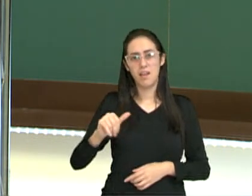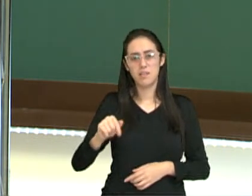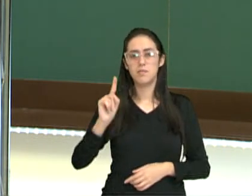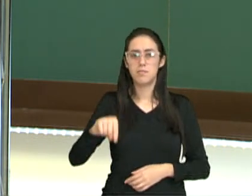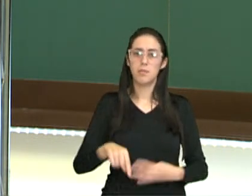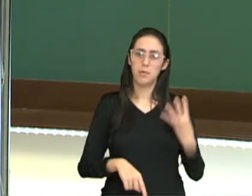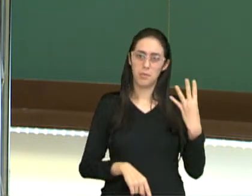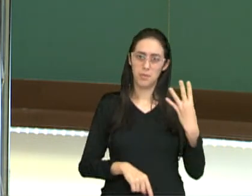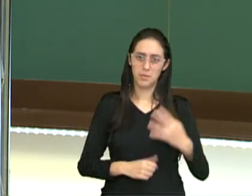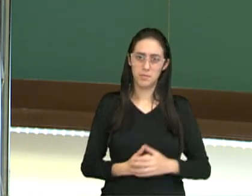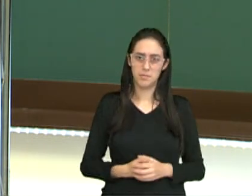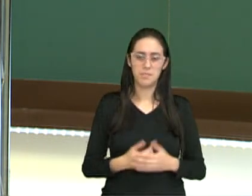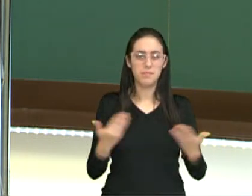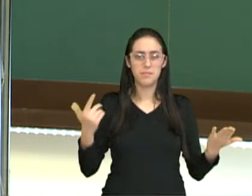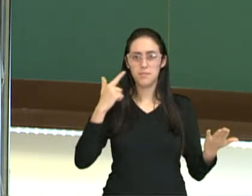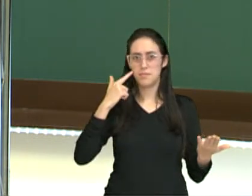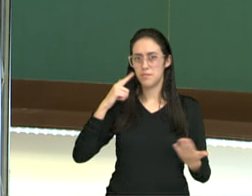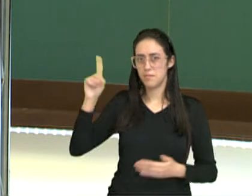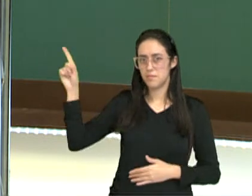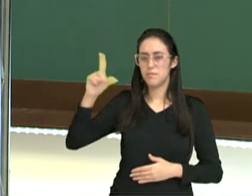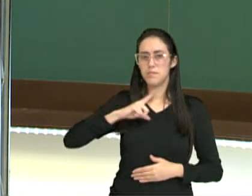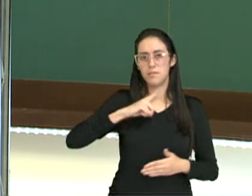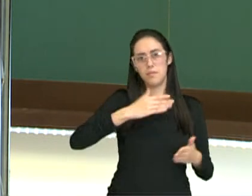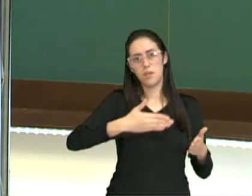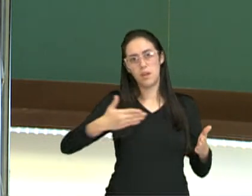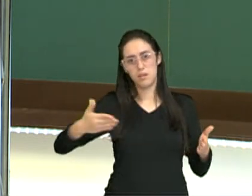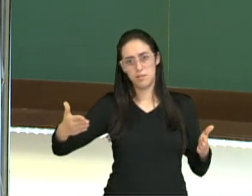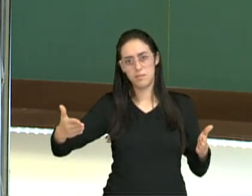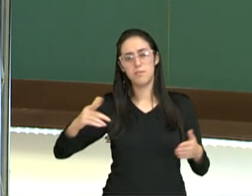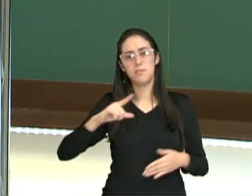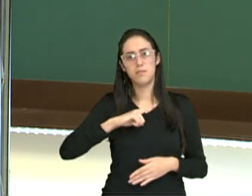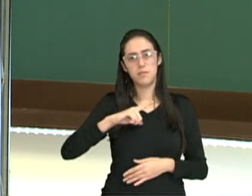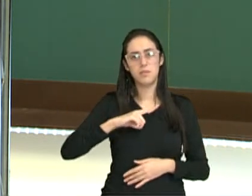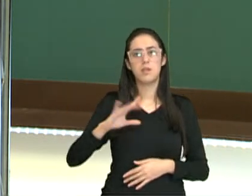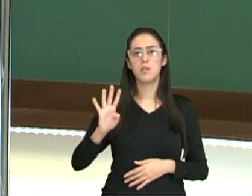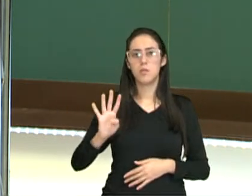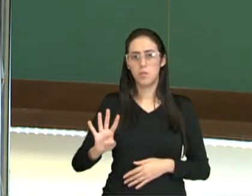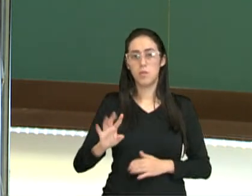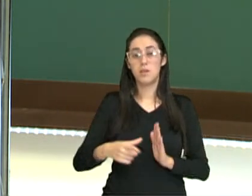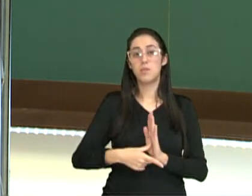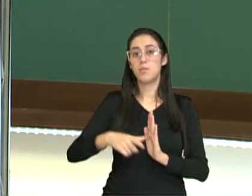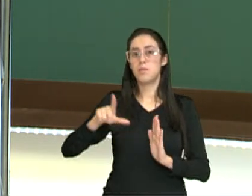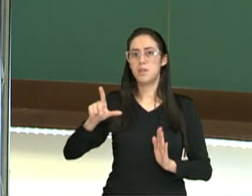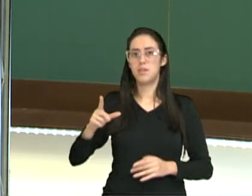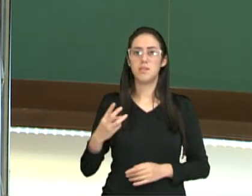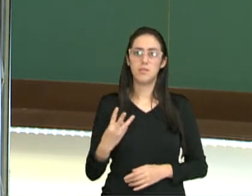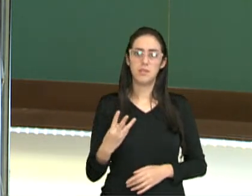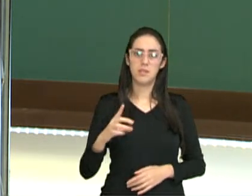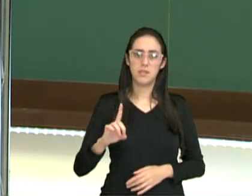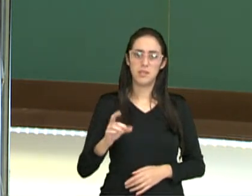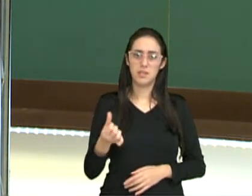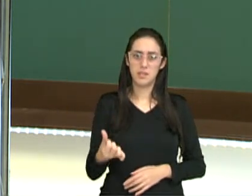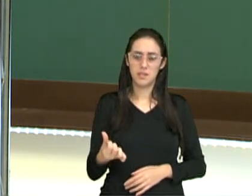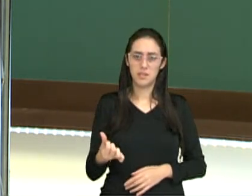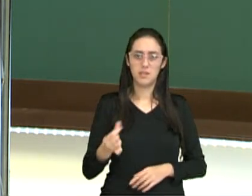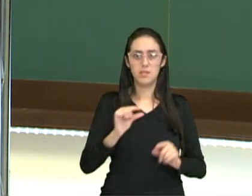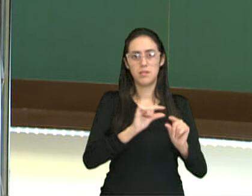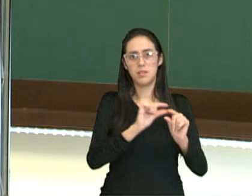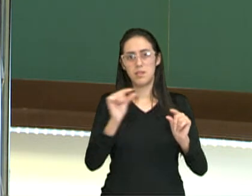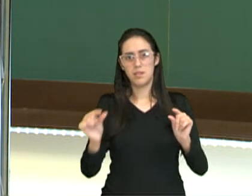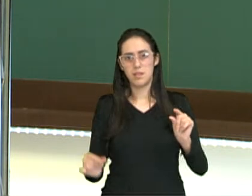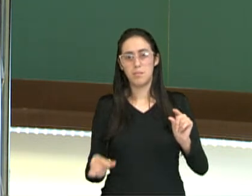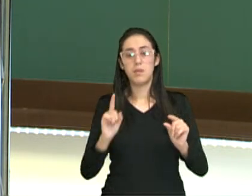certo? Então olha só, por causa da ordem lá do diagrama, temos o 4 aqui antes do 3d6 e aí camada de valência é o